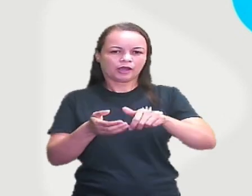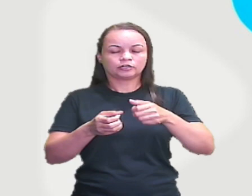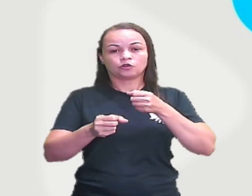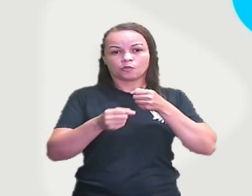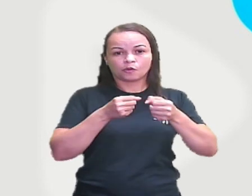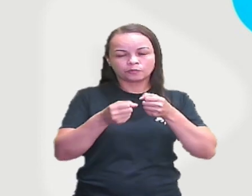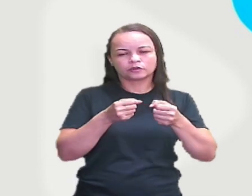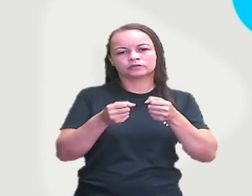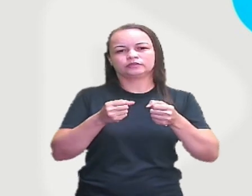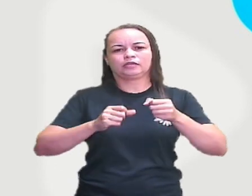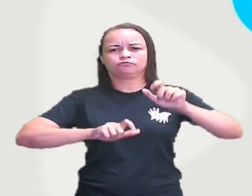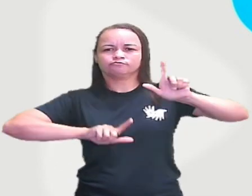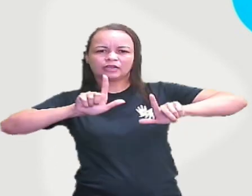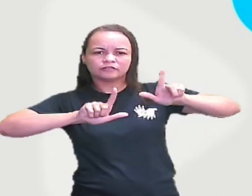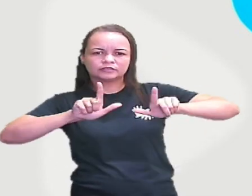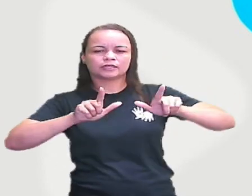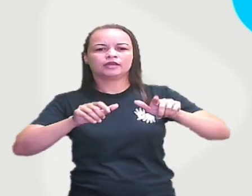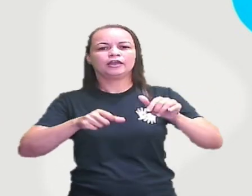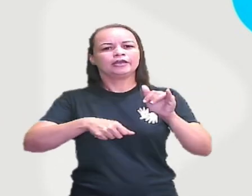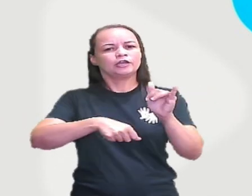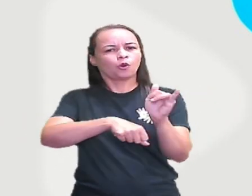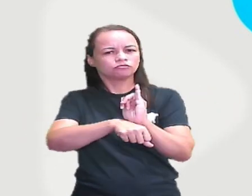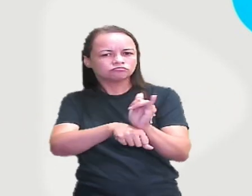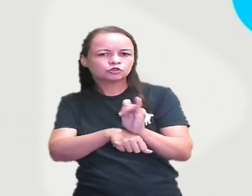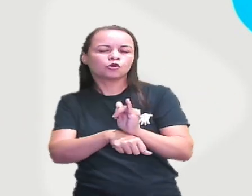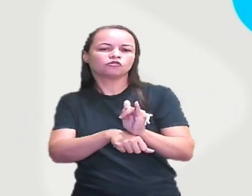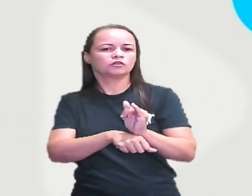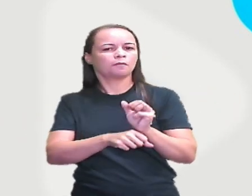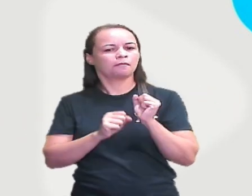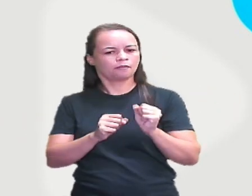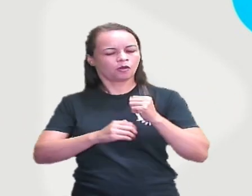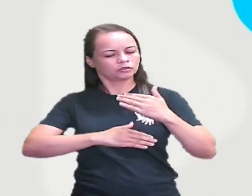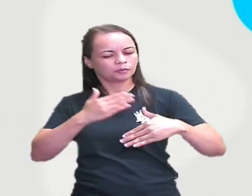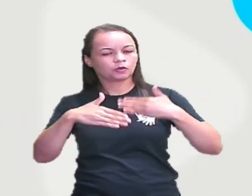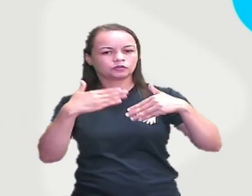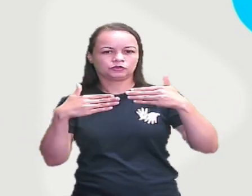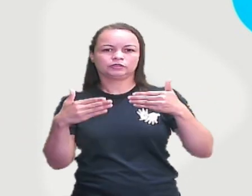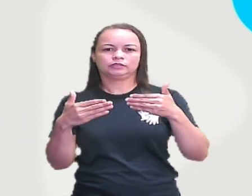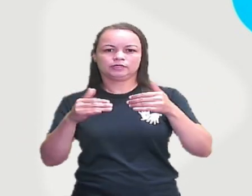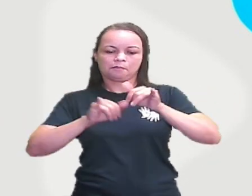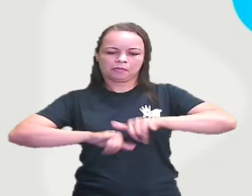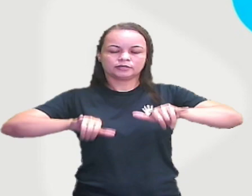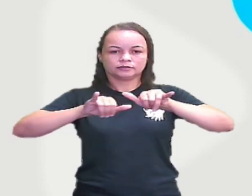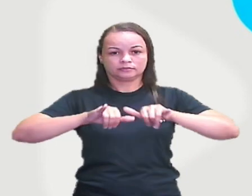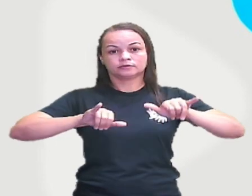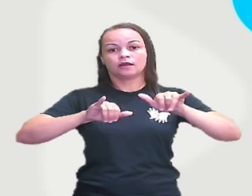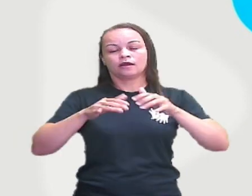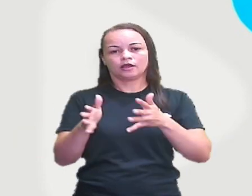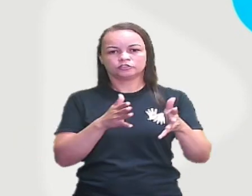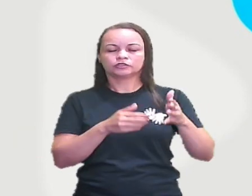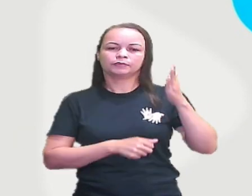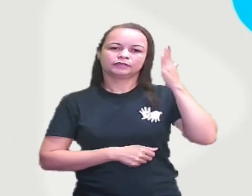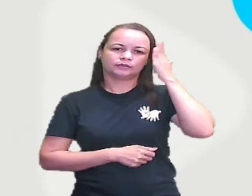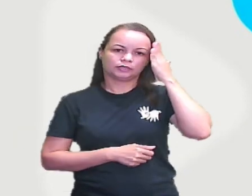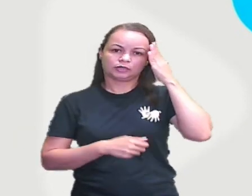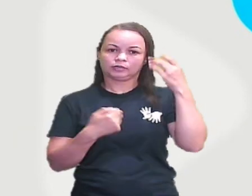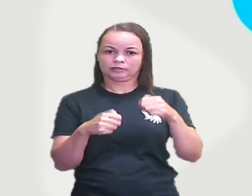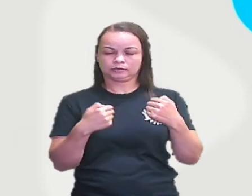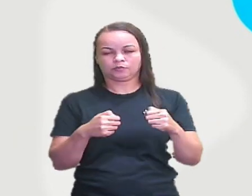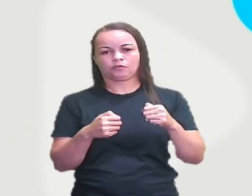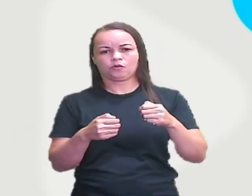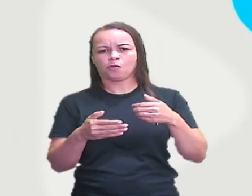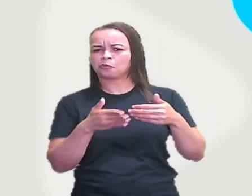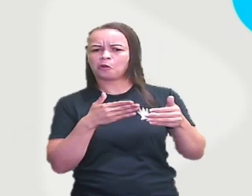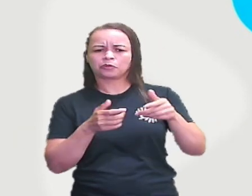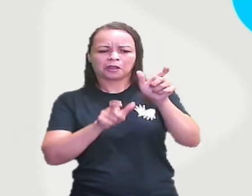emissoras de TV ou mesmo youtubers, podem produzir mensagens que serão basicamente compreendidas por qualquer